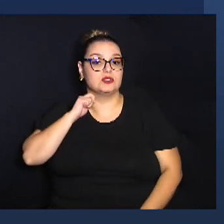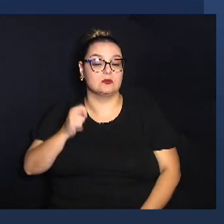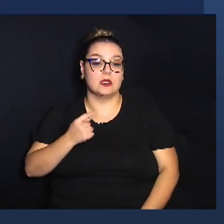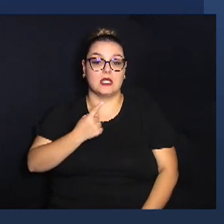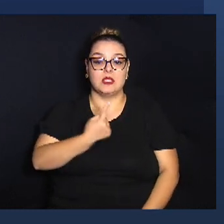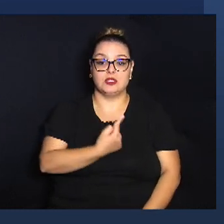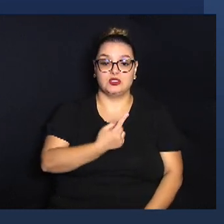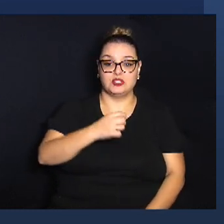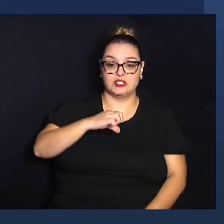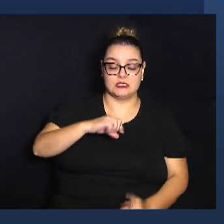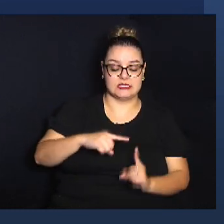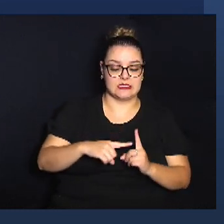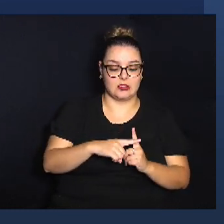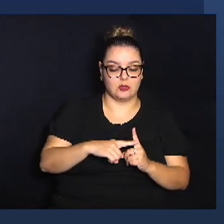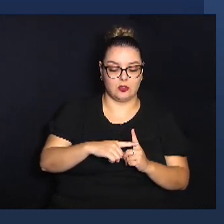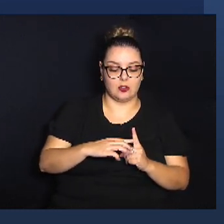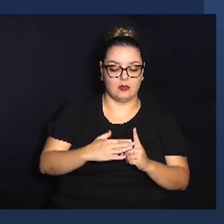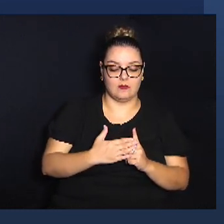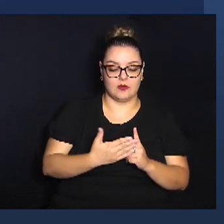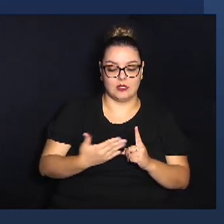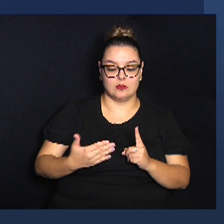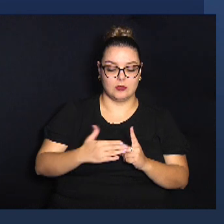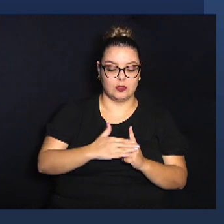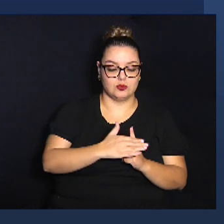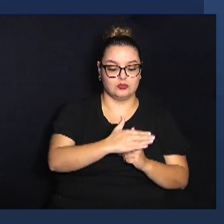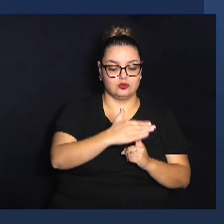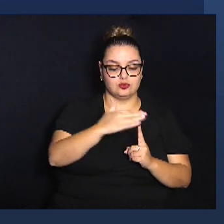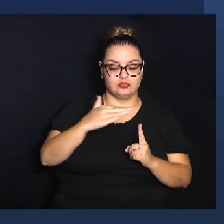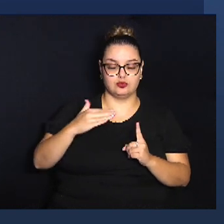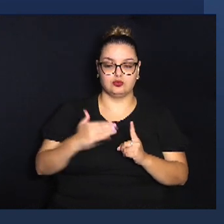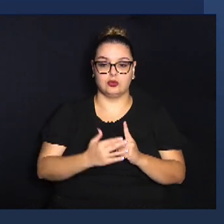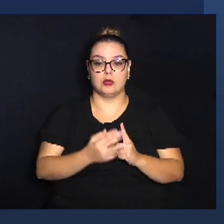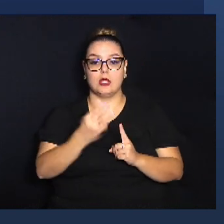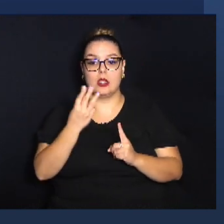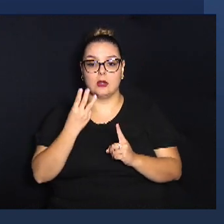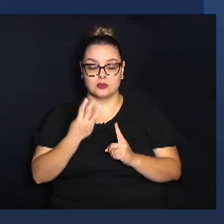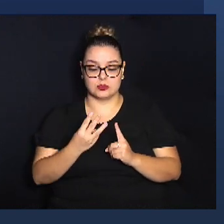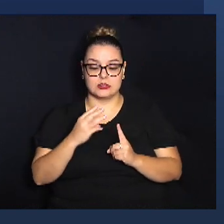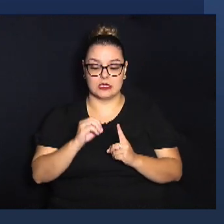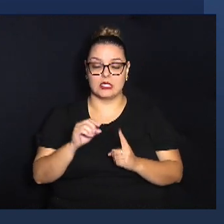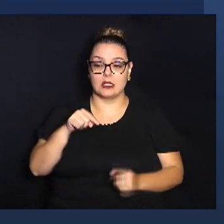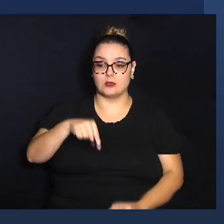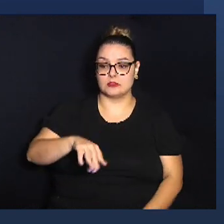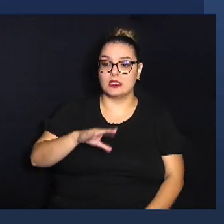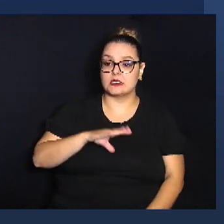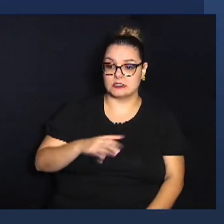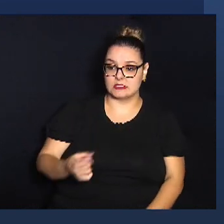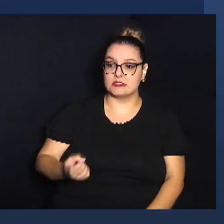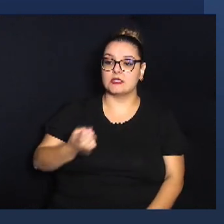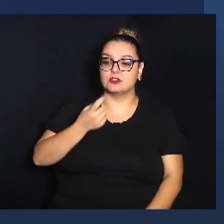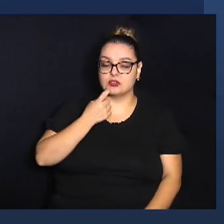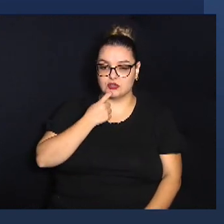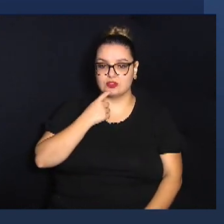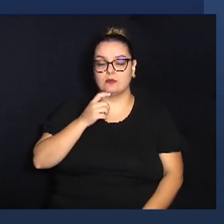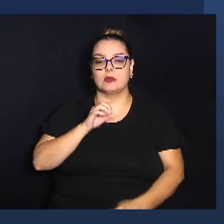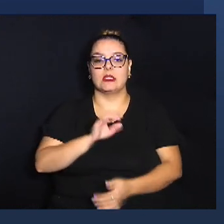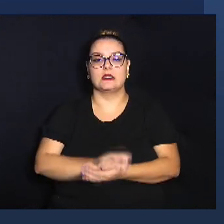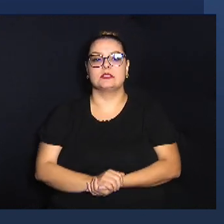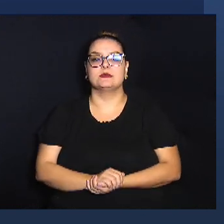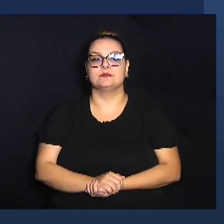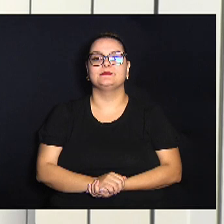19 graus. Ao longo do dia, a temperatura sobe, podendo chegar aos 30 graus aqui na cidade de